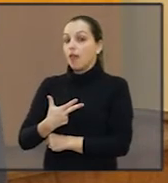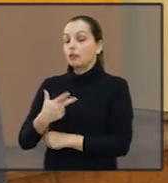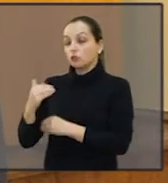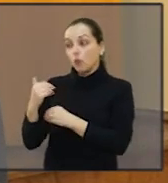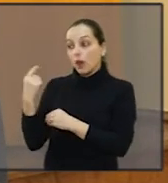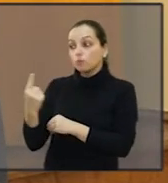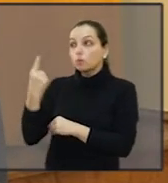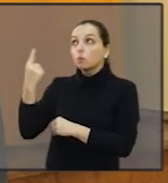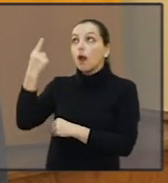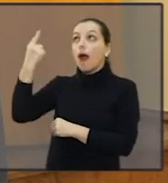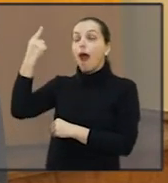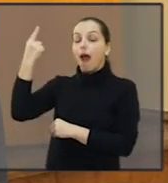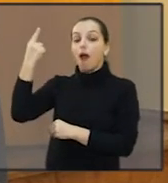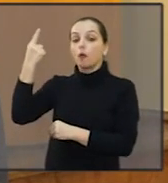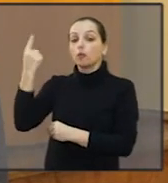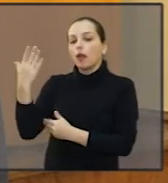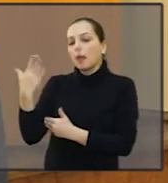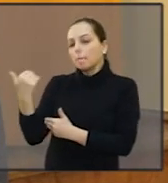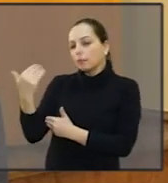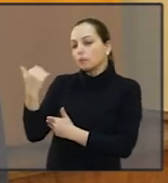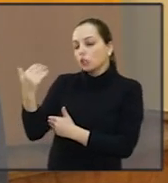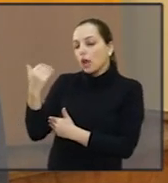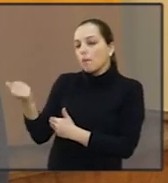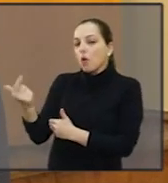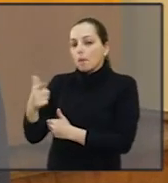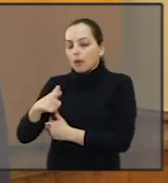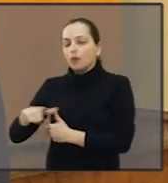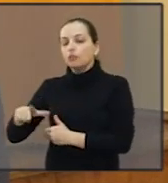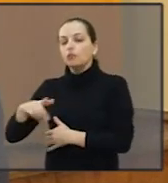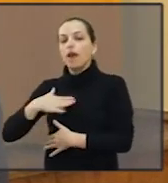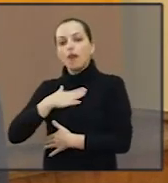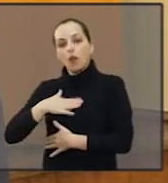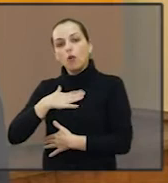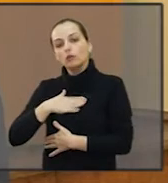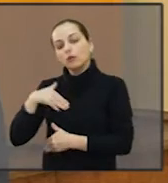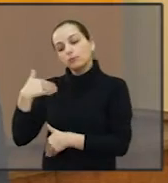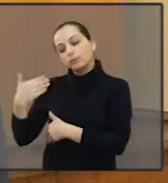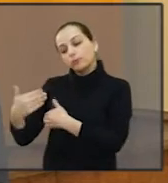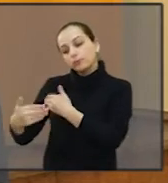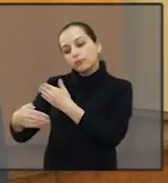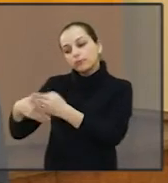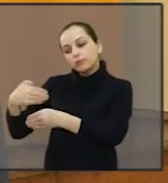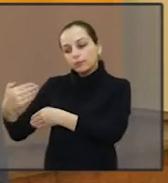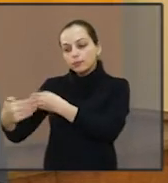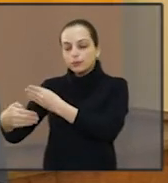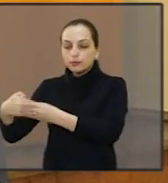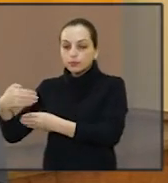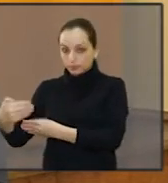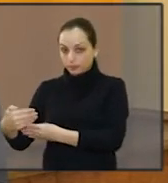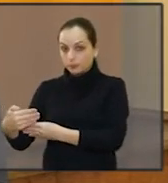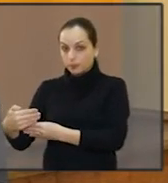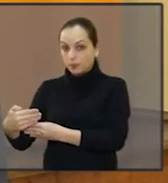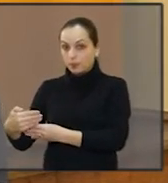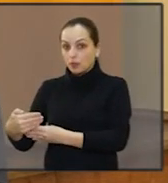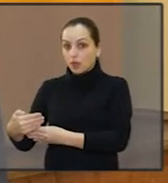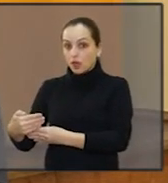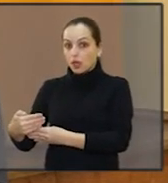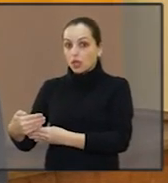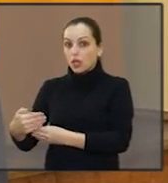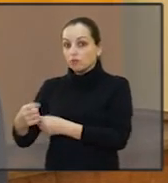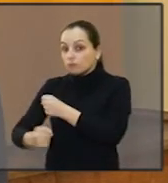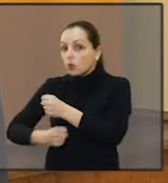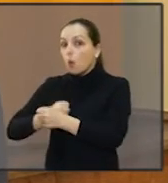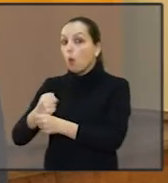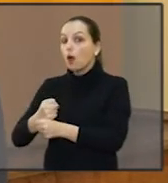12 anos, eu era grande. E aí ele me convidou para continuar, eu gostei e continuei. Aí depois disso, passou 1